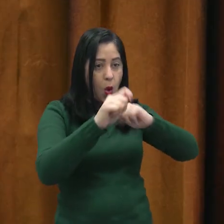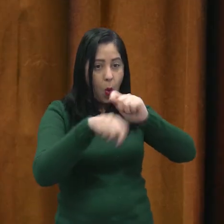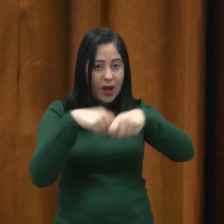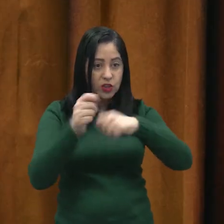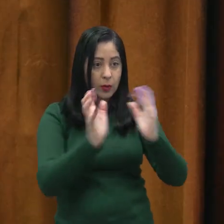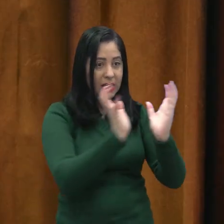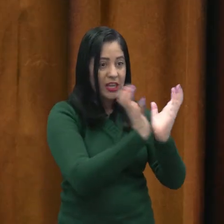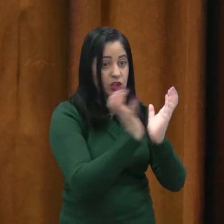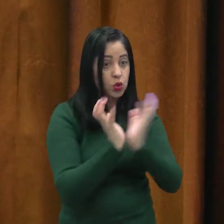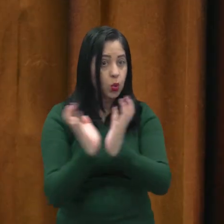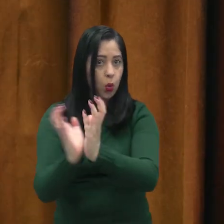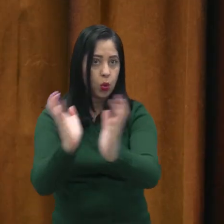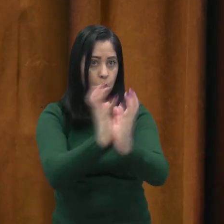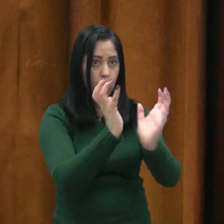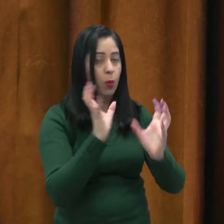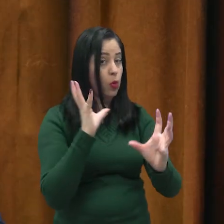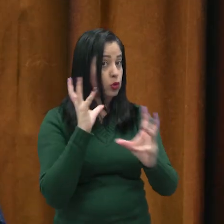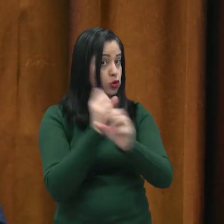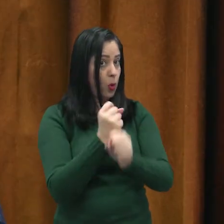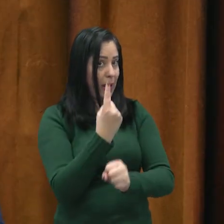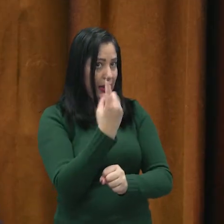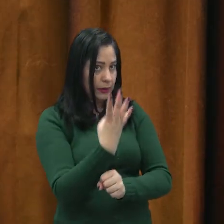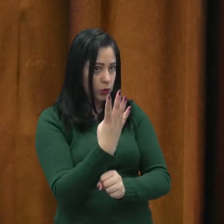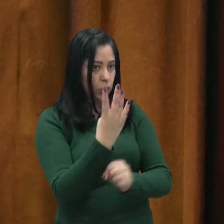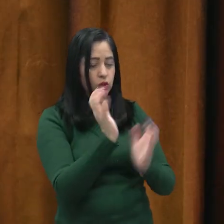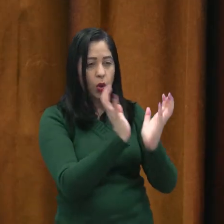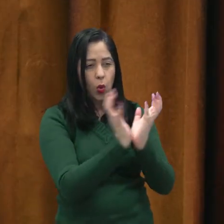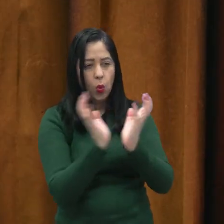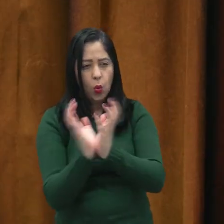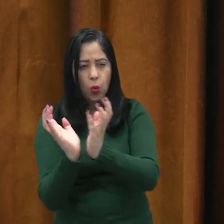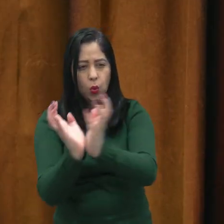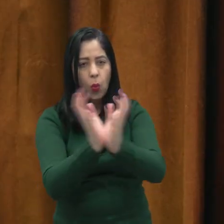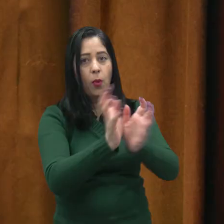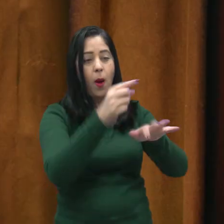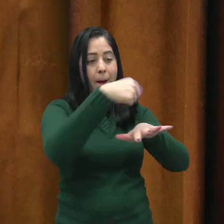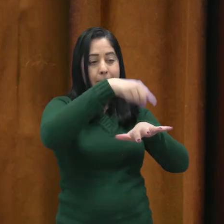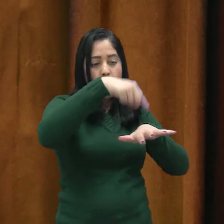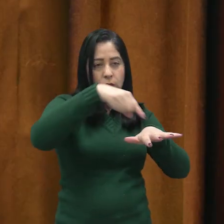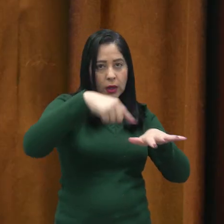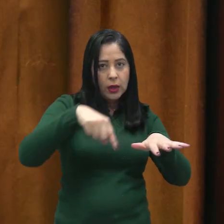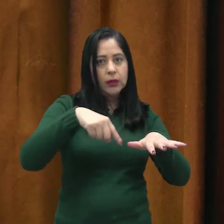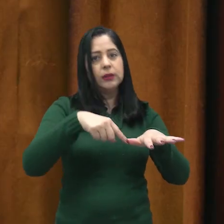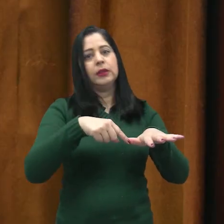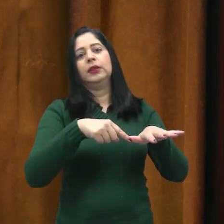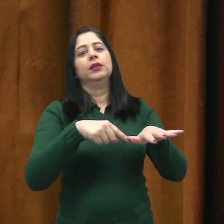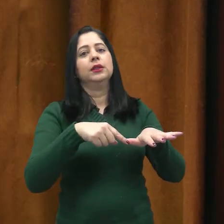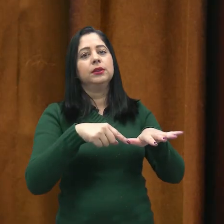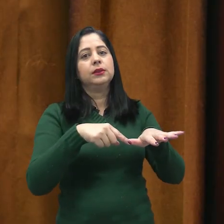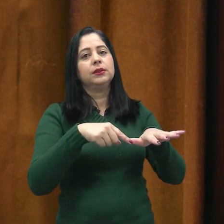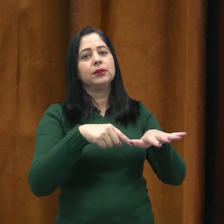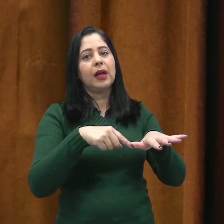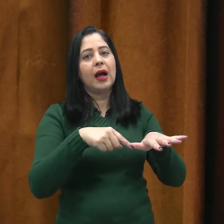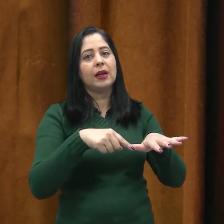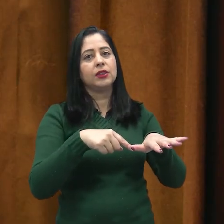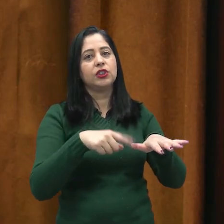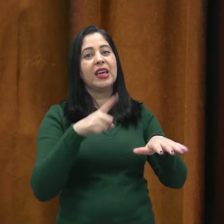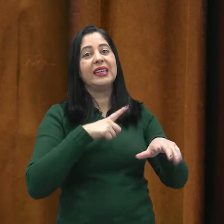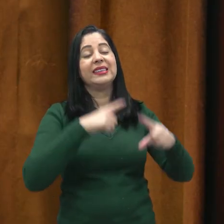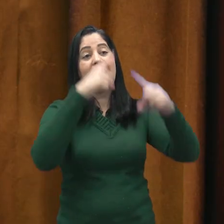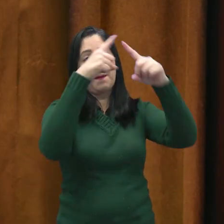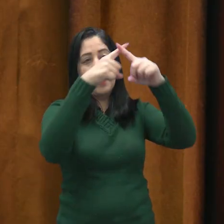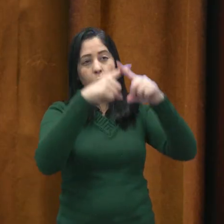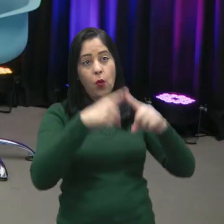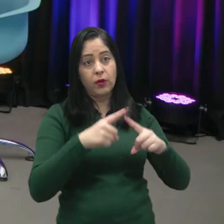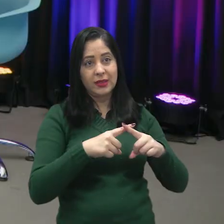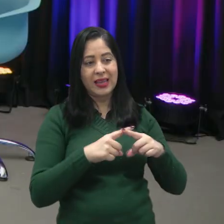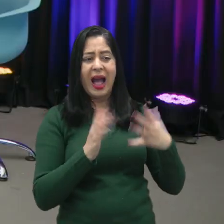que são 14 em São José dos Campos, né? Que são competições que são